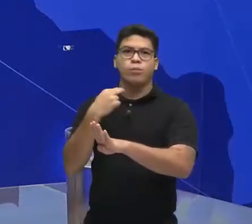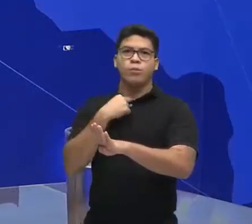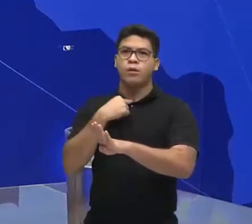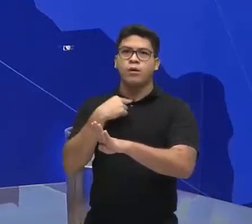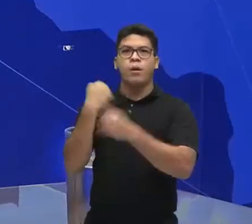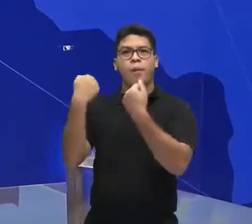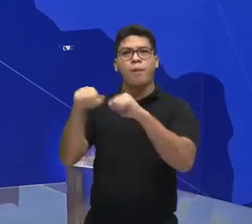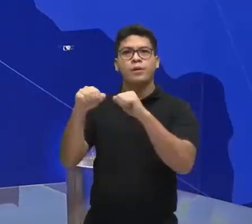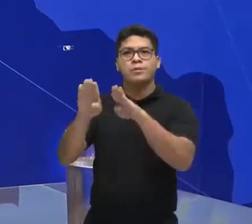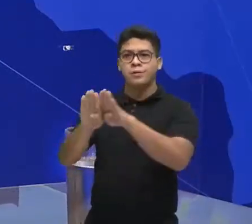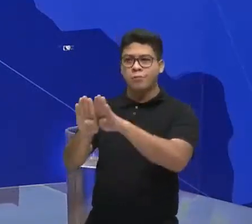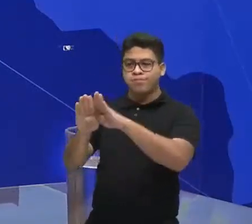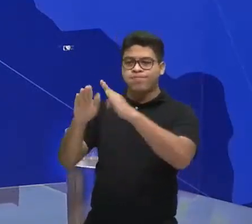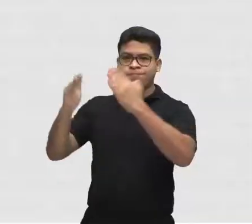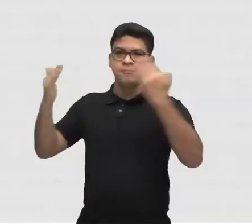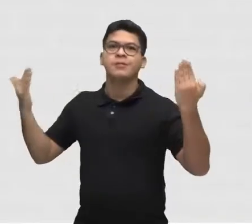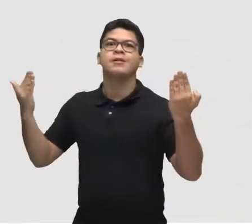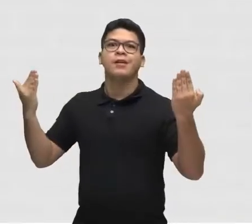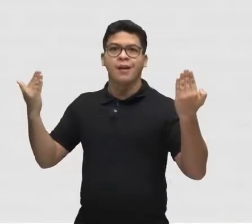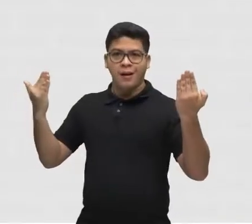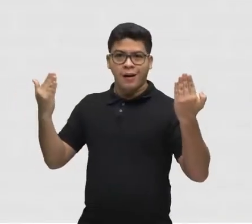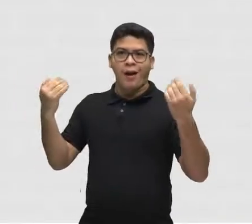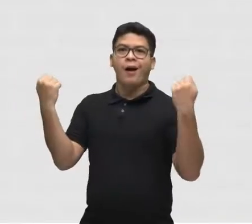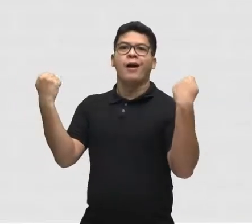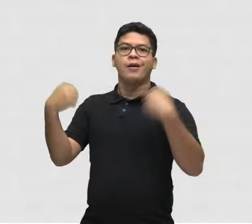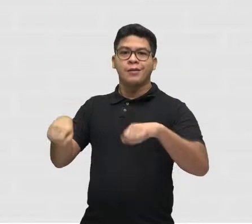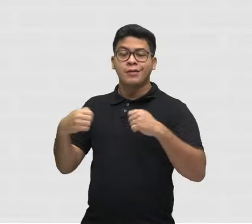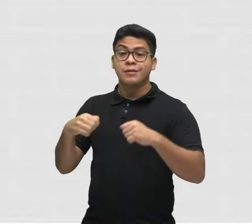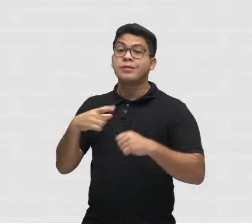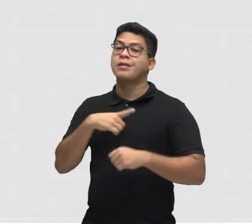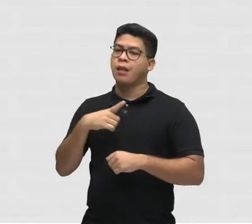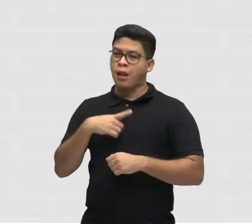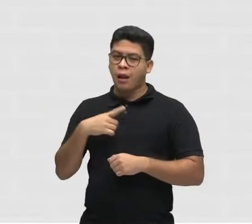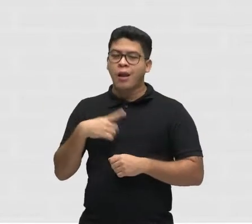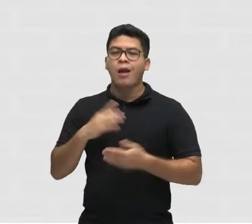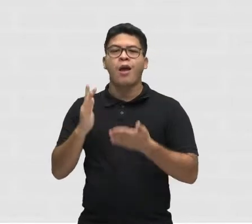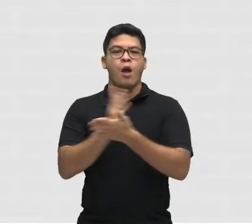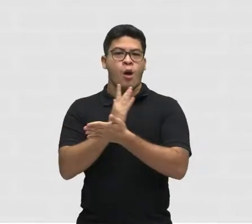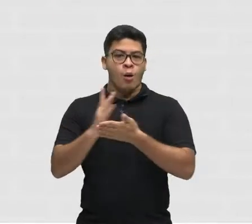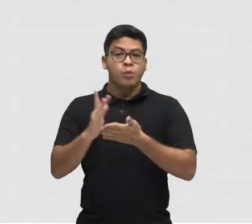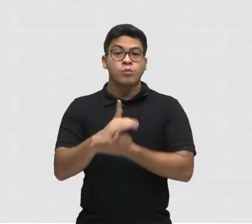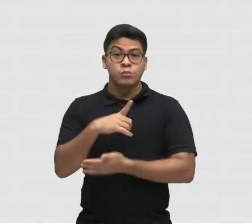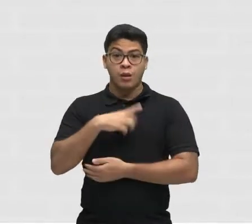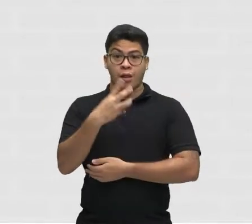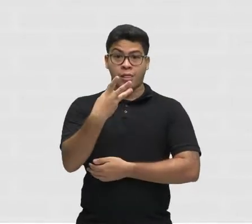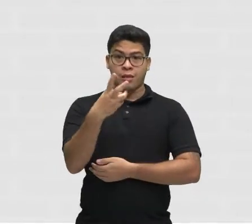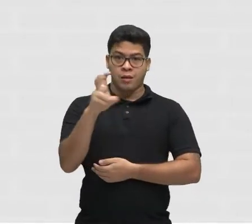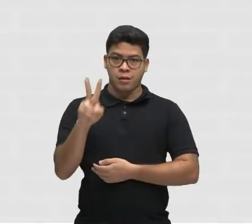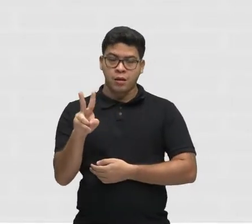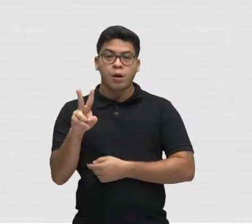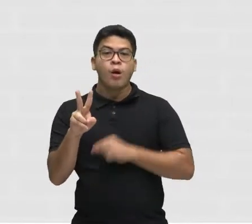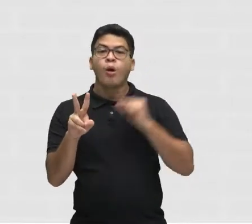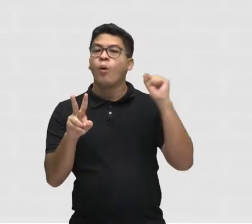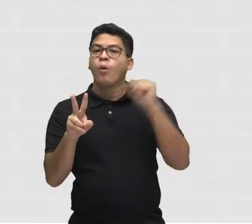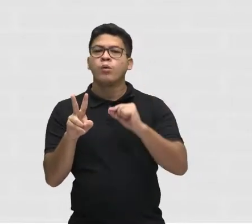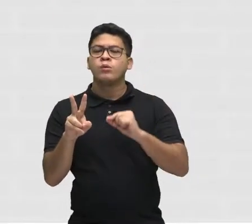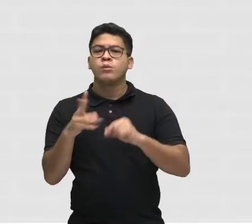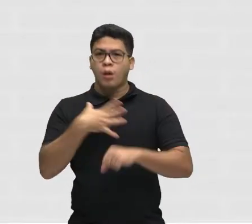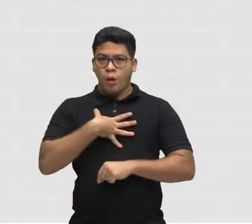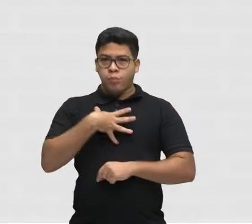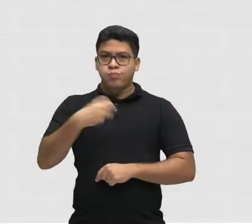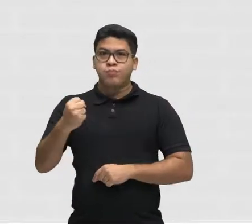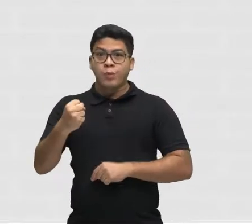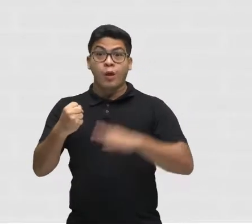buscar outras portas. Então, de acordo com números oficiais, 32 brasileiros cometem suicídio por dia, e para a gente é um